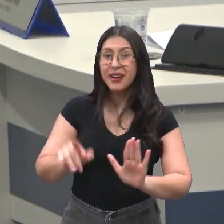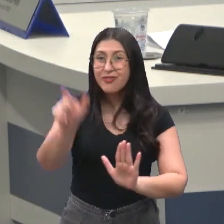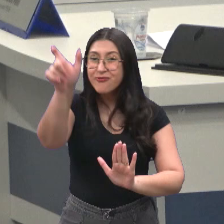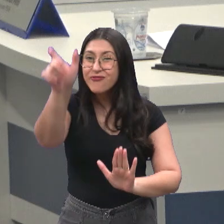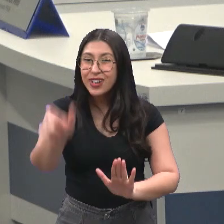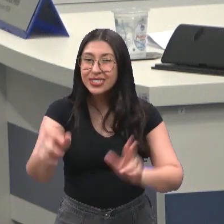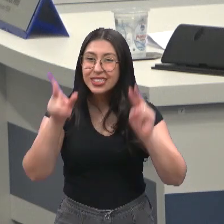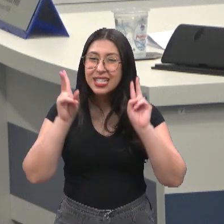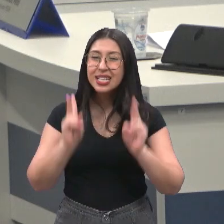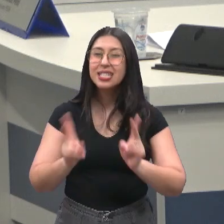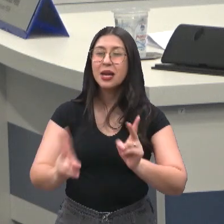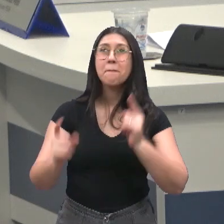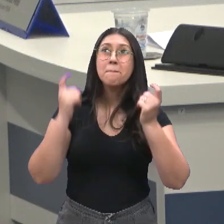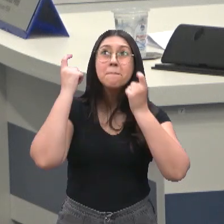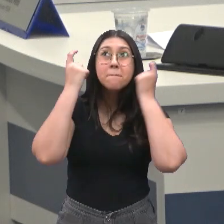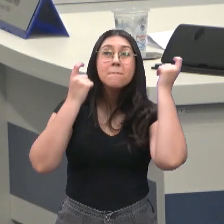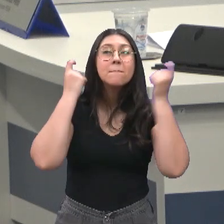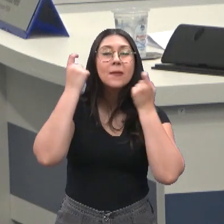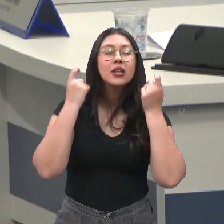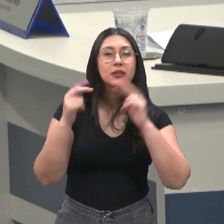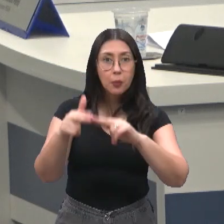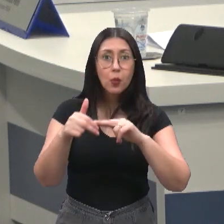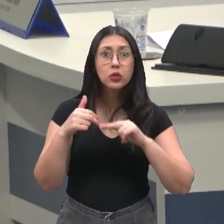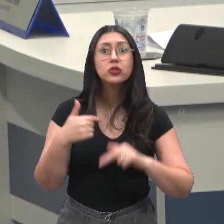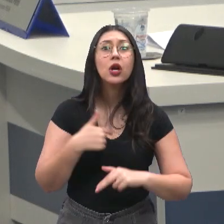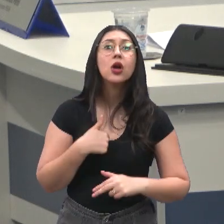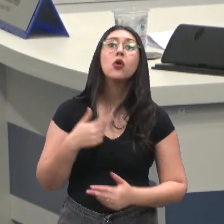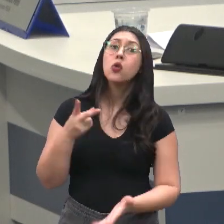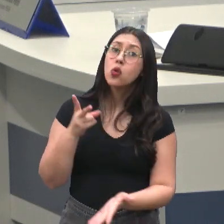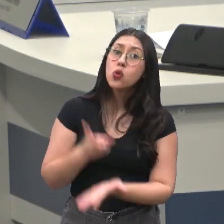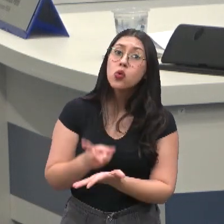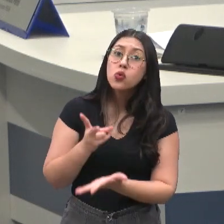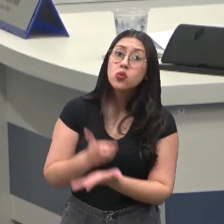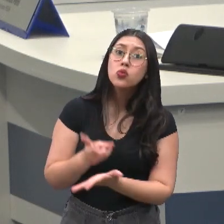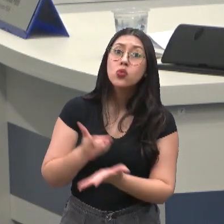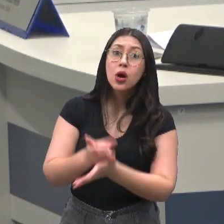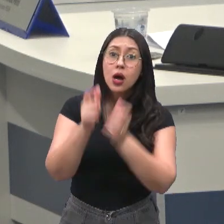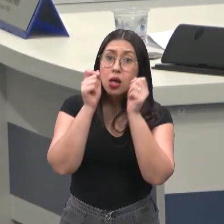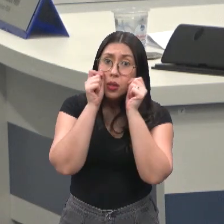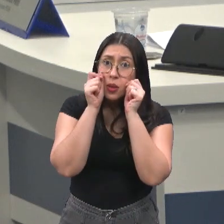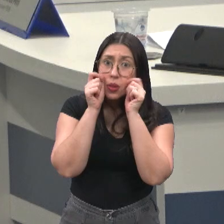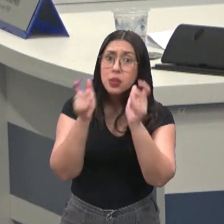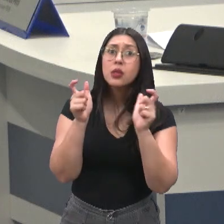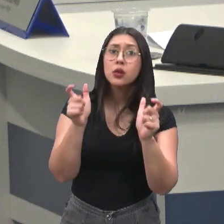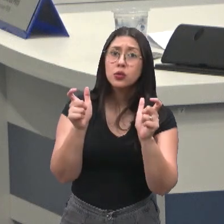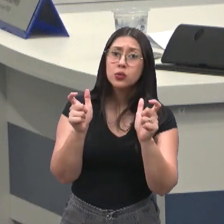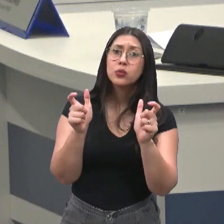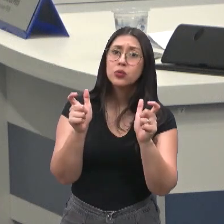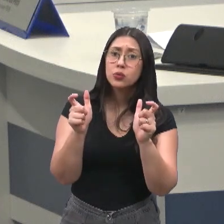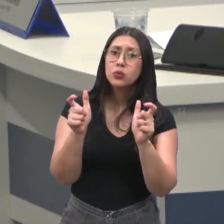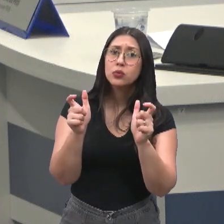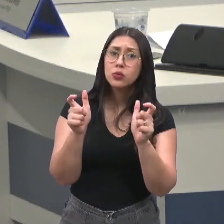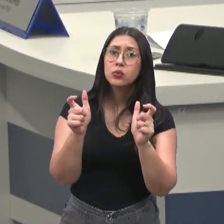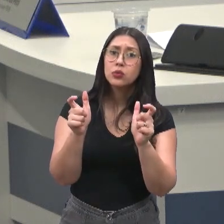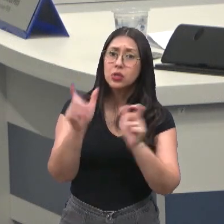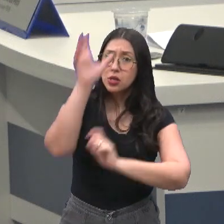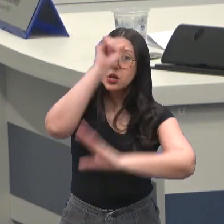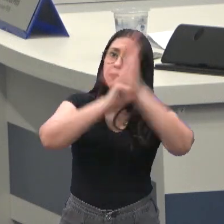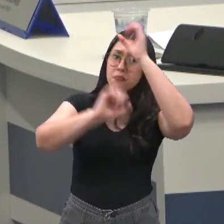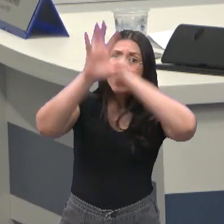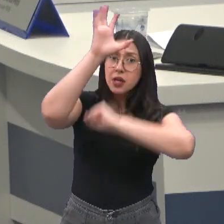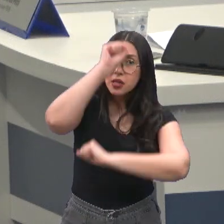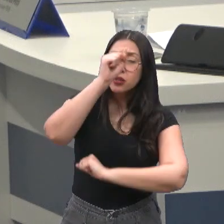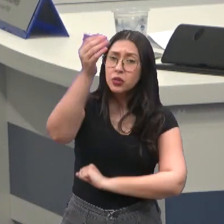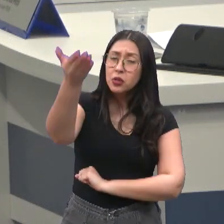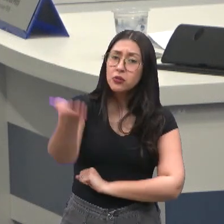com essa matéria. Então, vou continuar aqui, atento da minha cadeira e aprendendo com Vossa Excelência